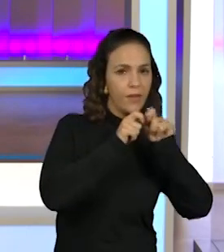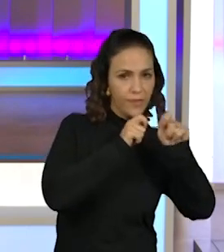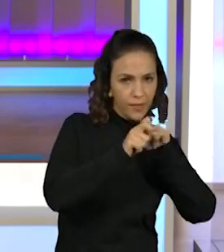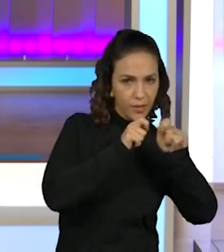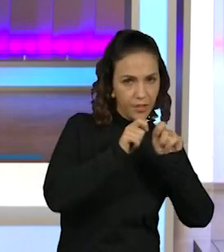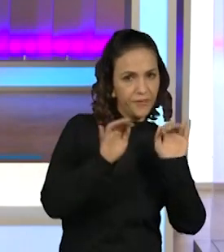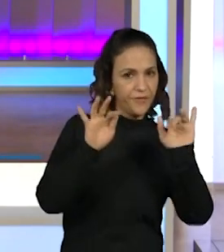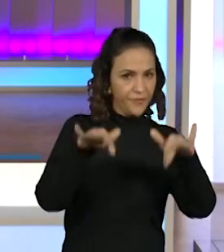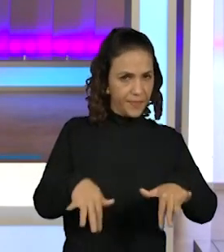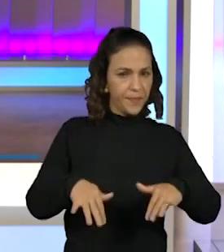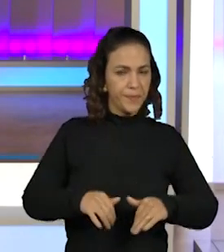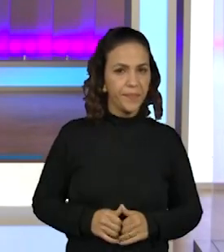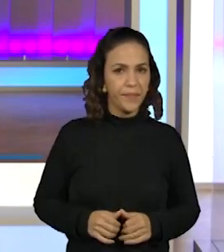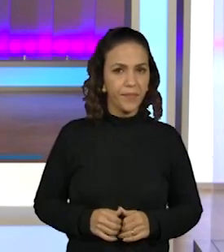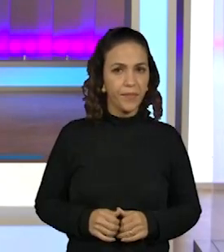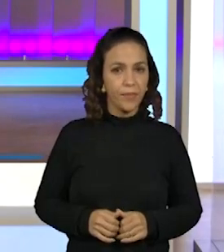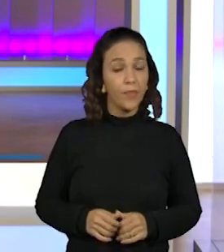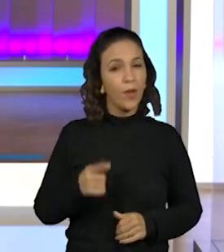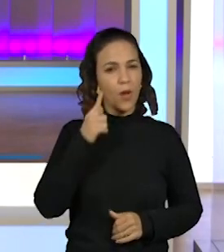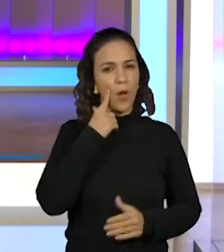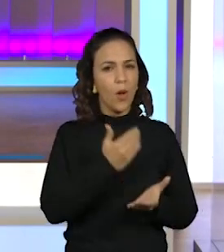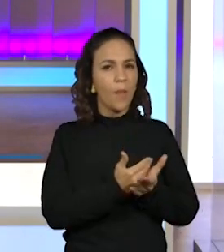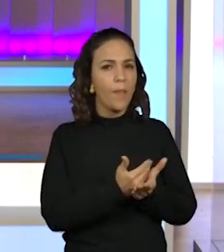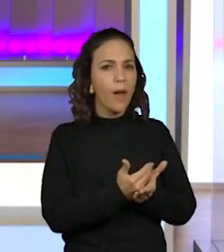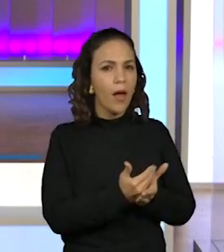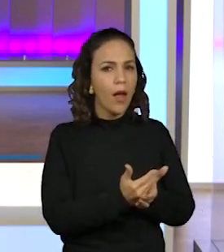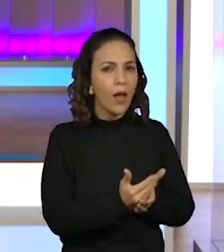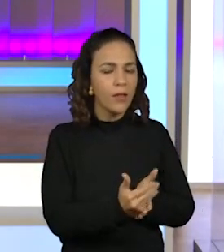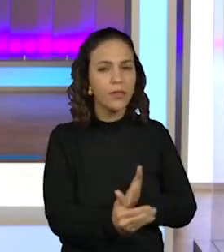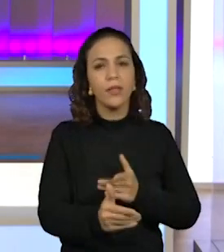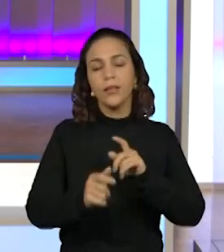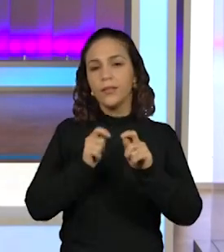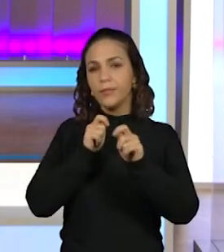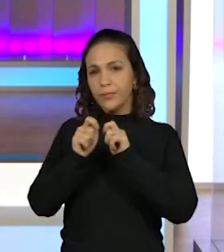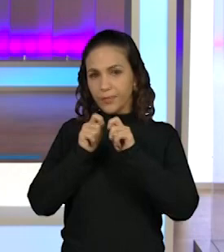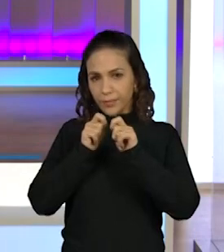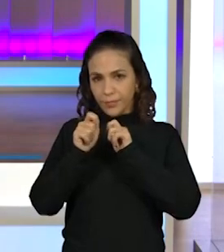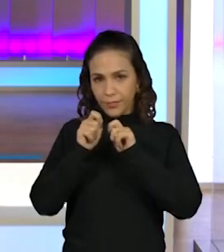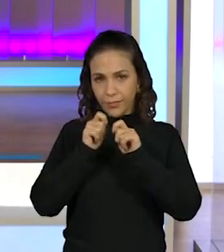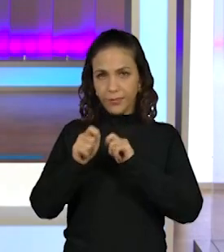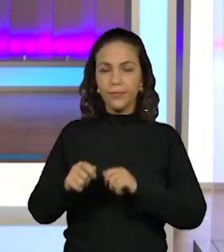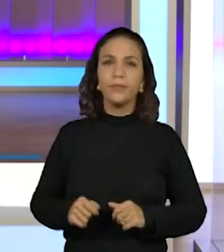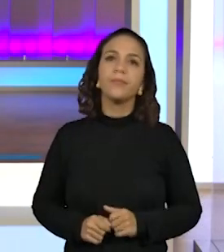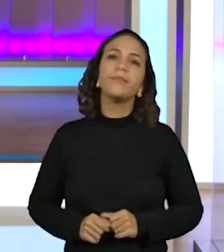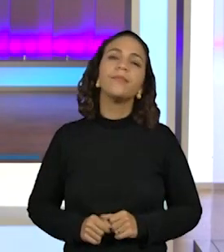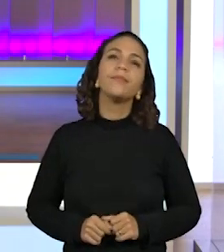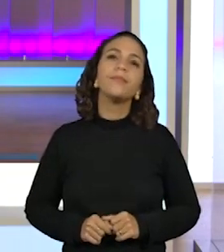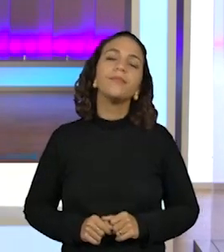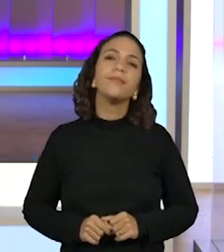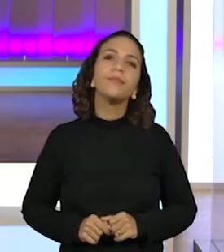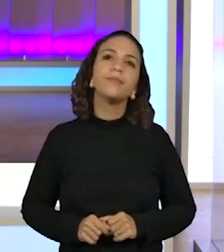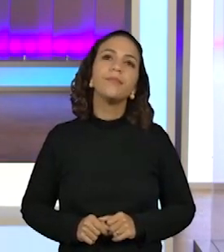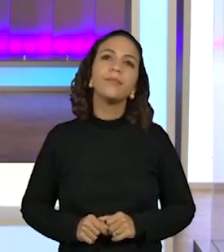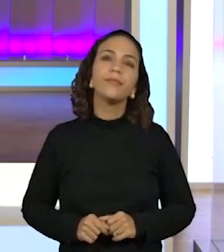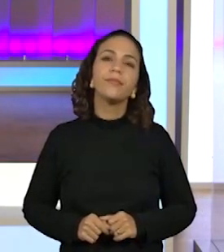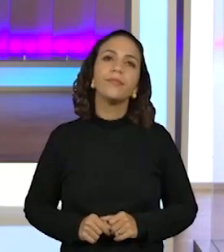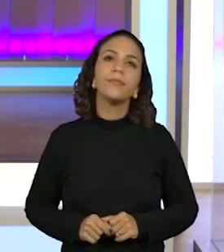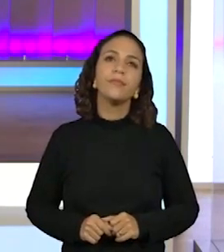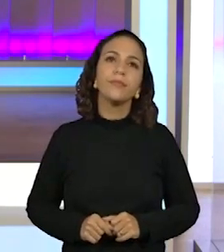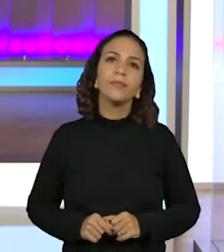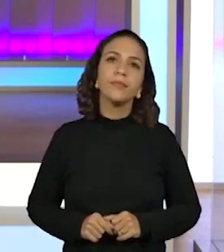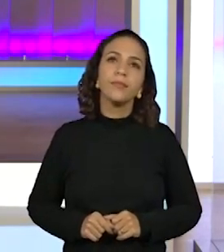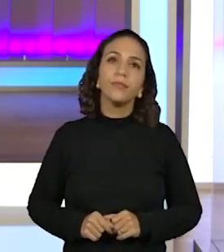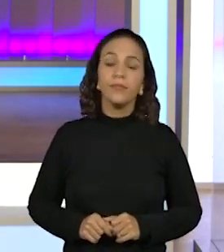ao final. Vamos começar com a entrevista. Na página 54,